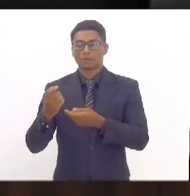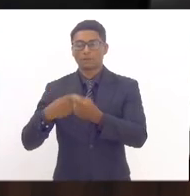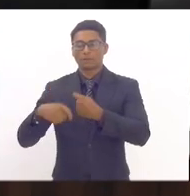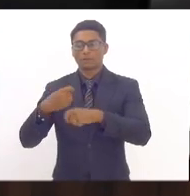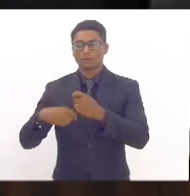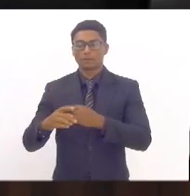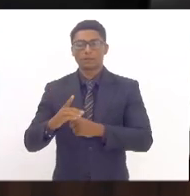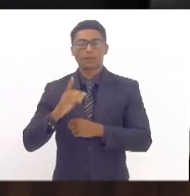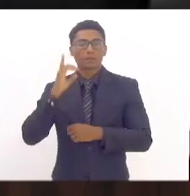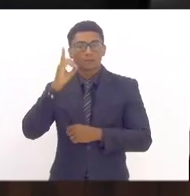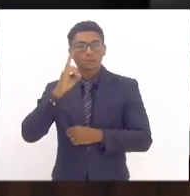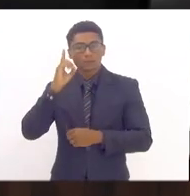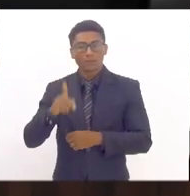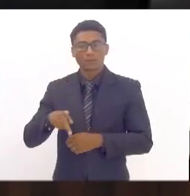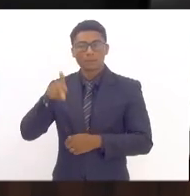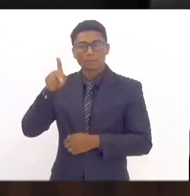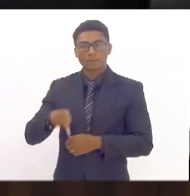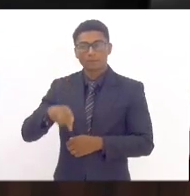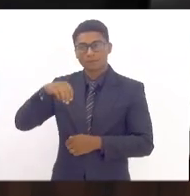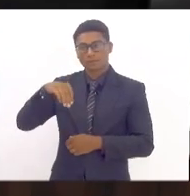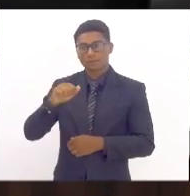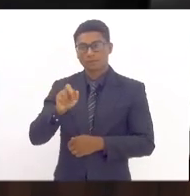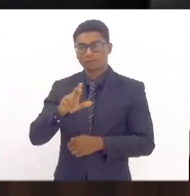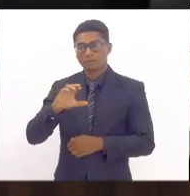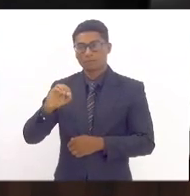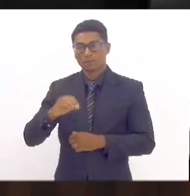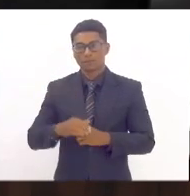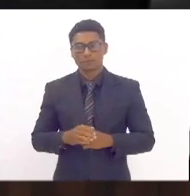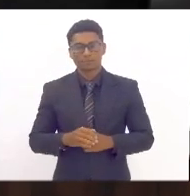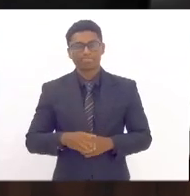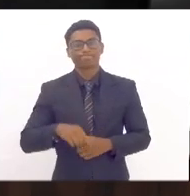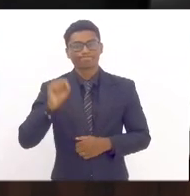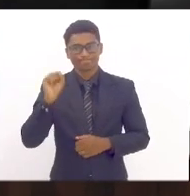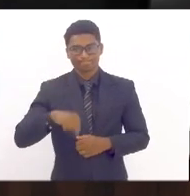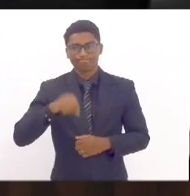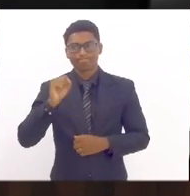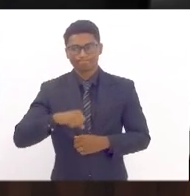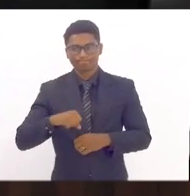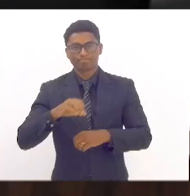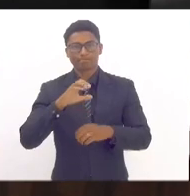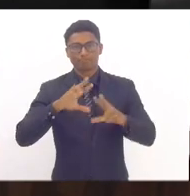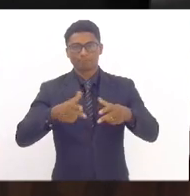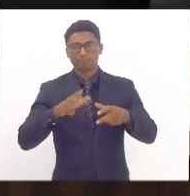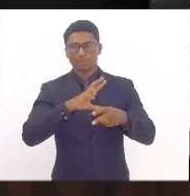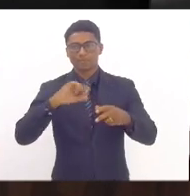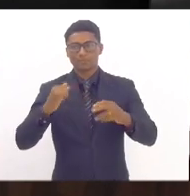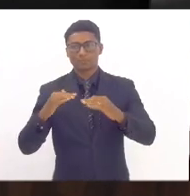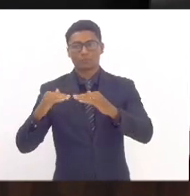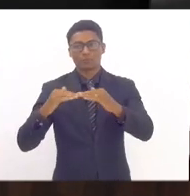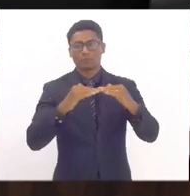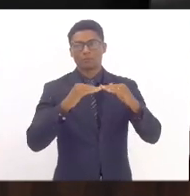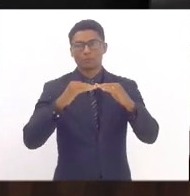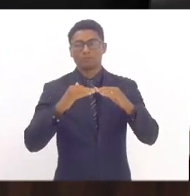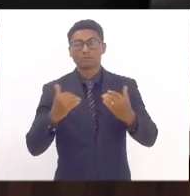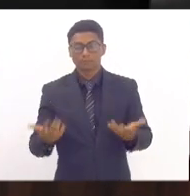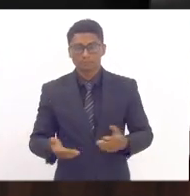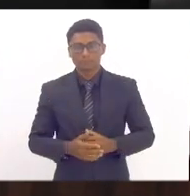Márcio Canella. Favorável, acompanhando a CCJ. O projeto, com os pareceres